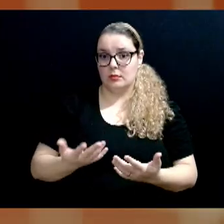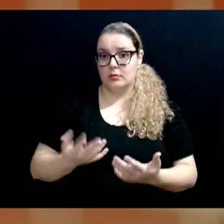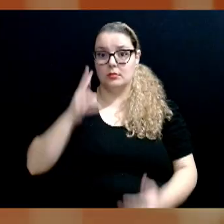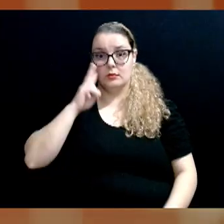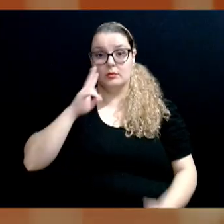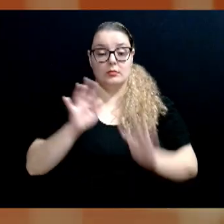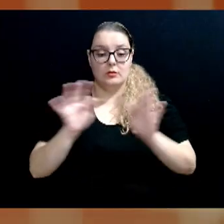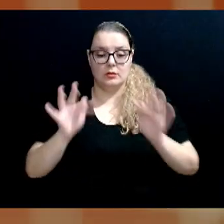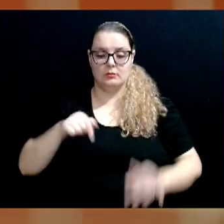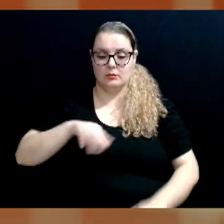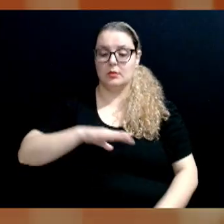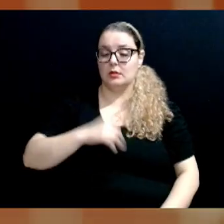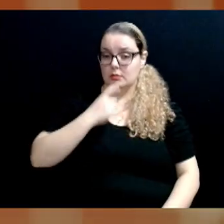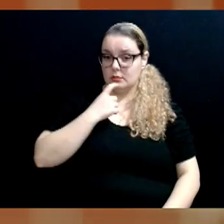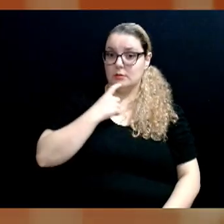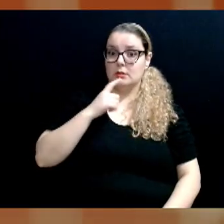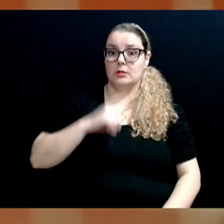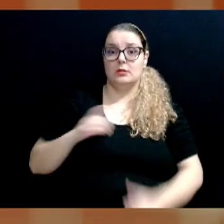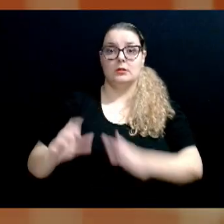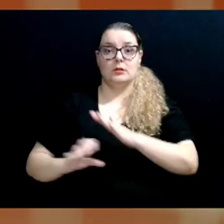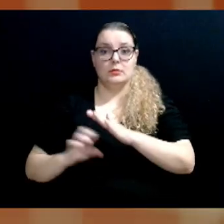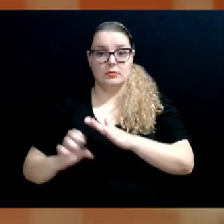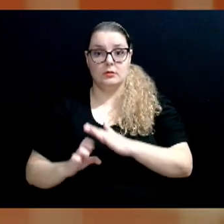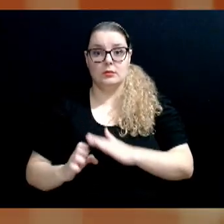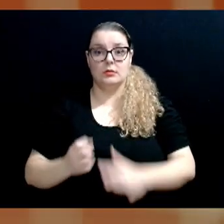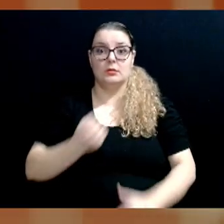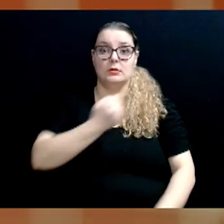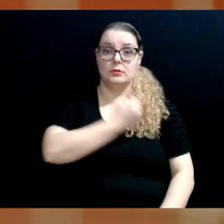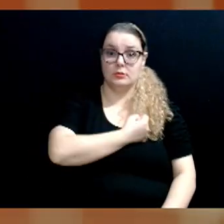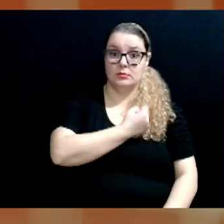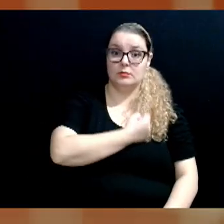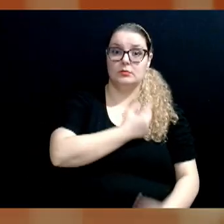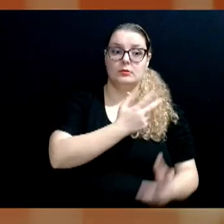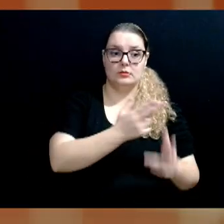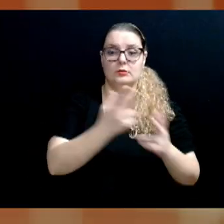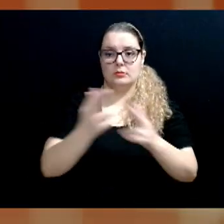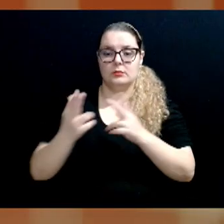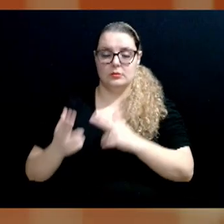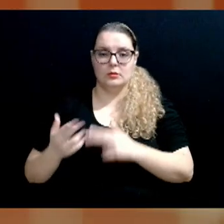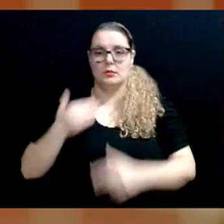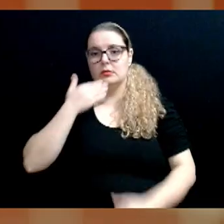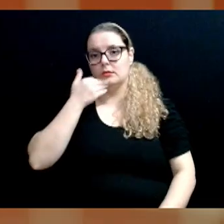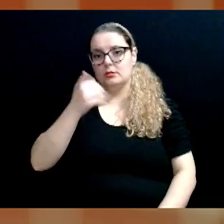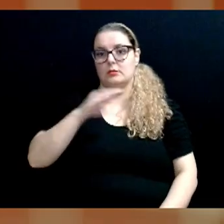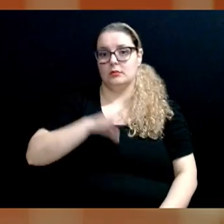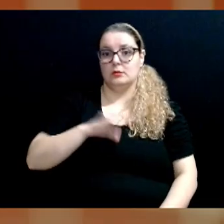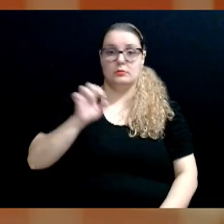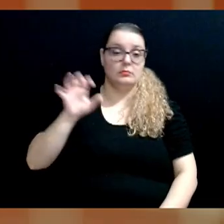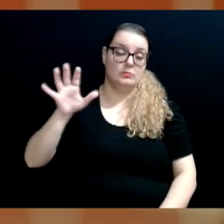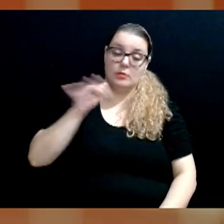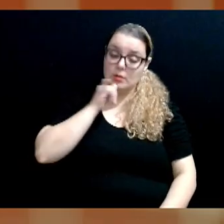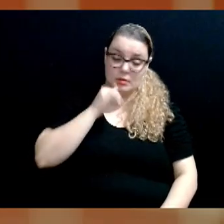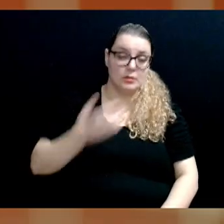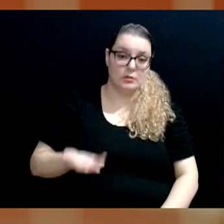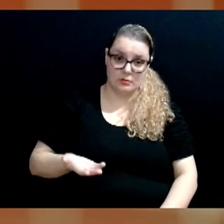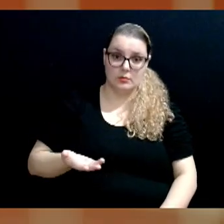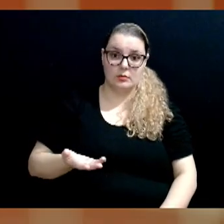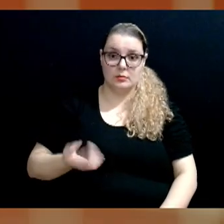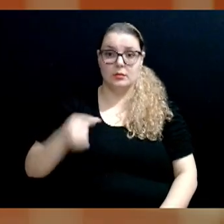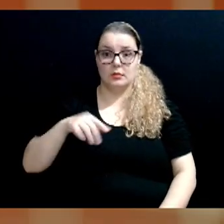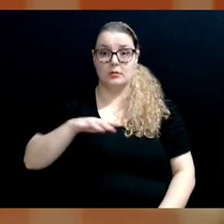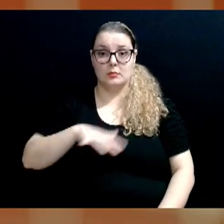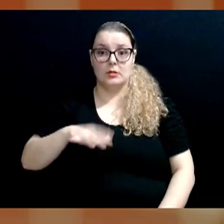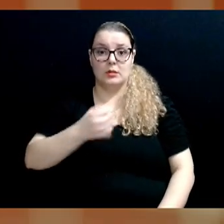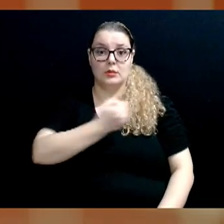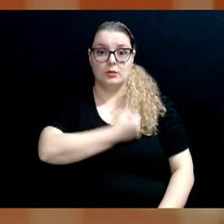tem uma empresa, a gente tem números que estão de igual para igual com as melhores cidades da Europa, por exemplo. Então, essa parte de números é muito